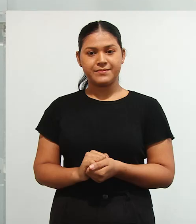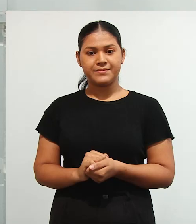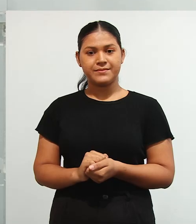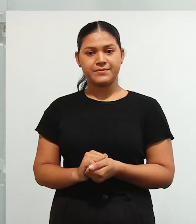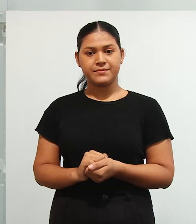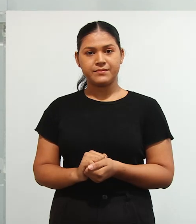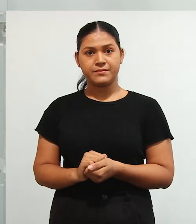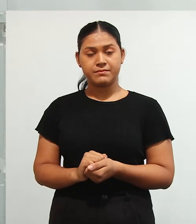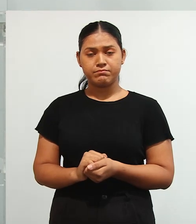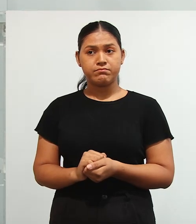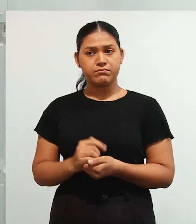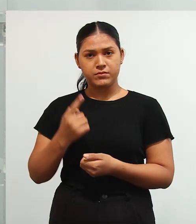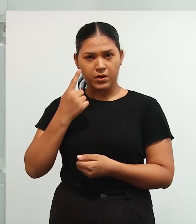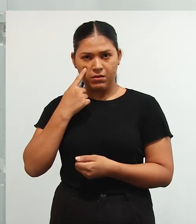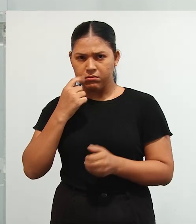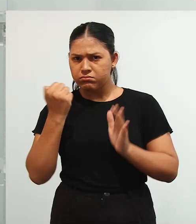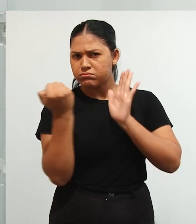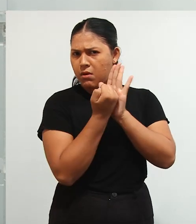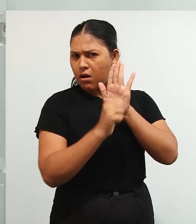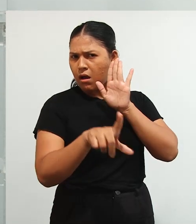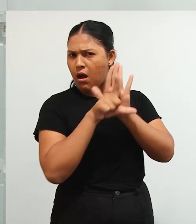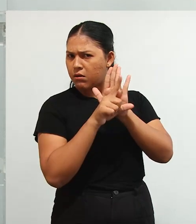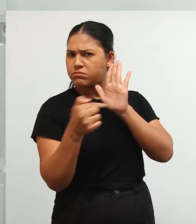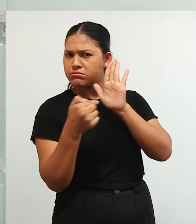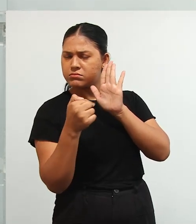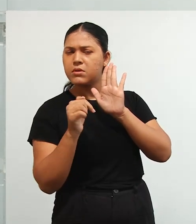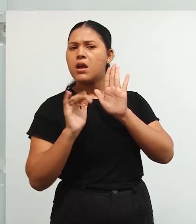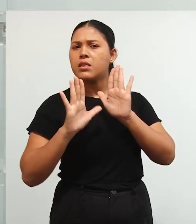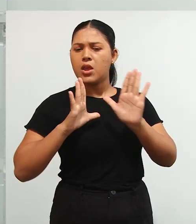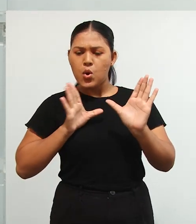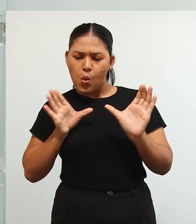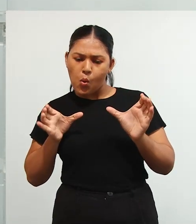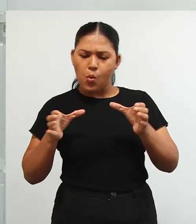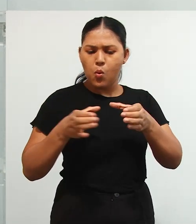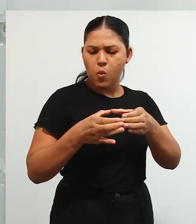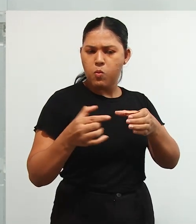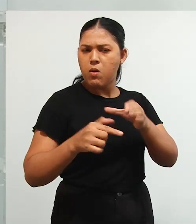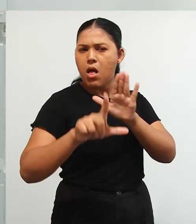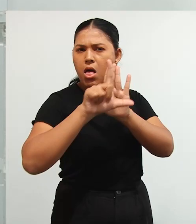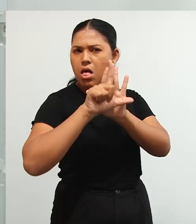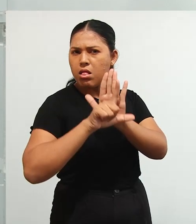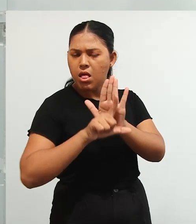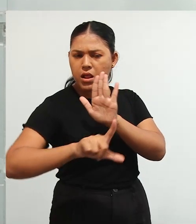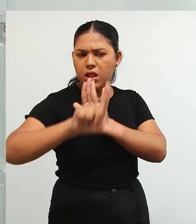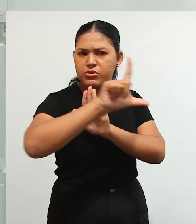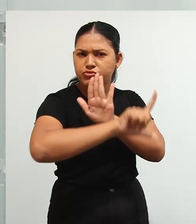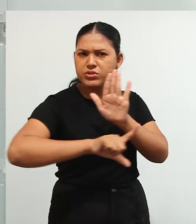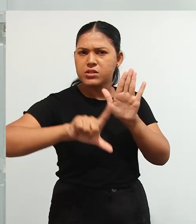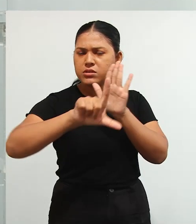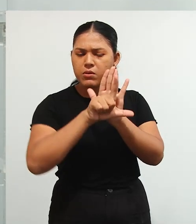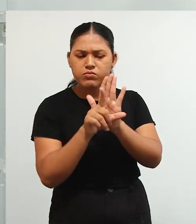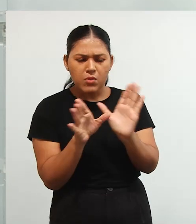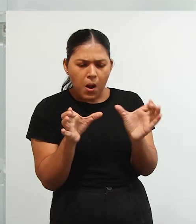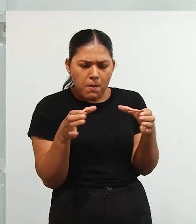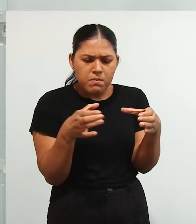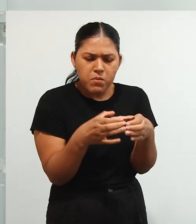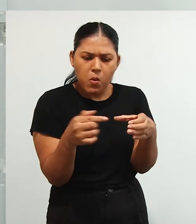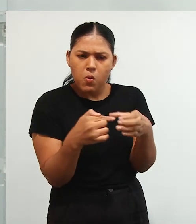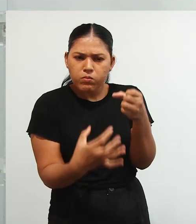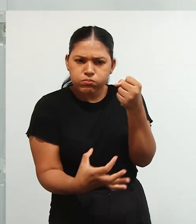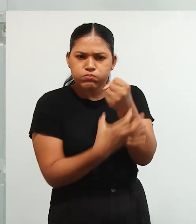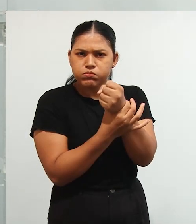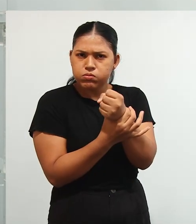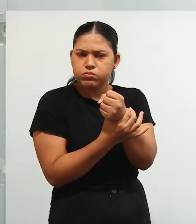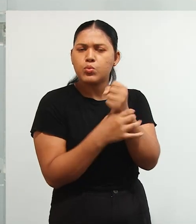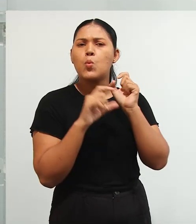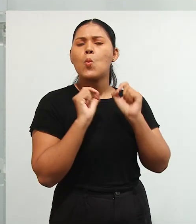Então, estamos nos marcos legais, né? Ou seja, naquele conjunto de leis que asseguram a realização daquele princípio. Nesse